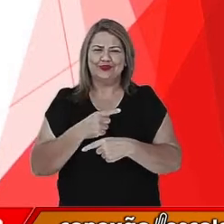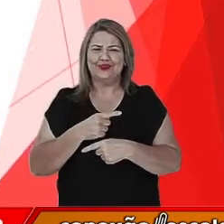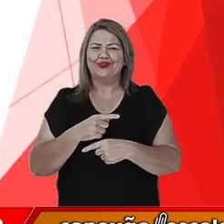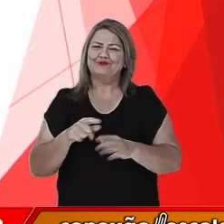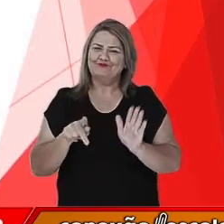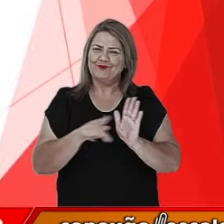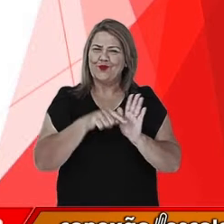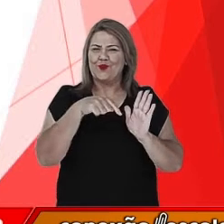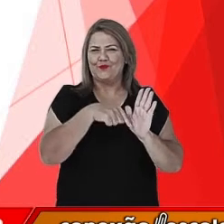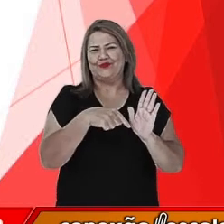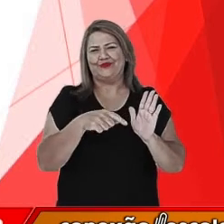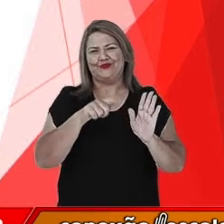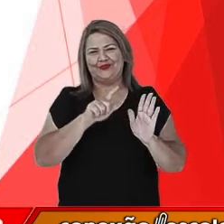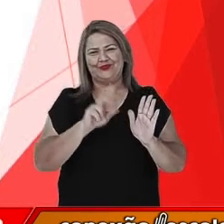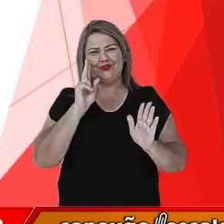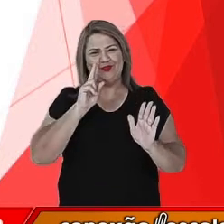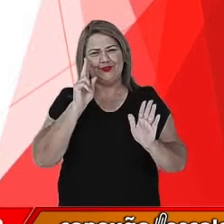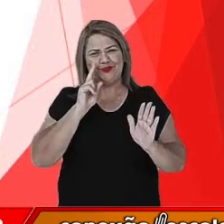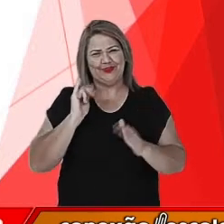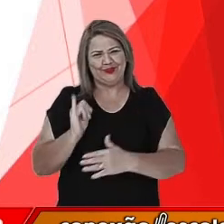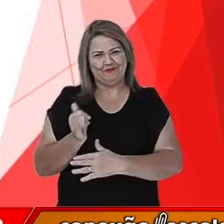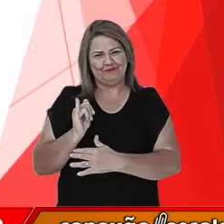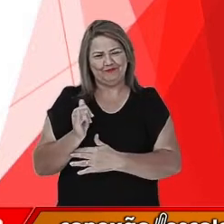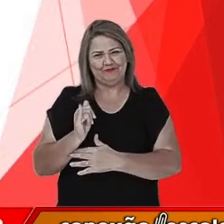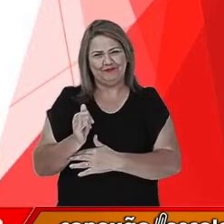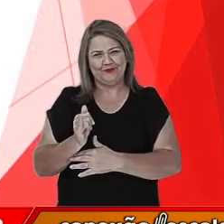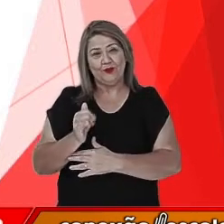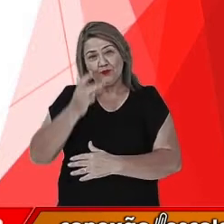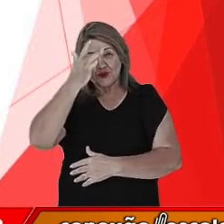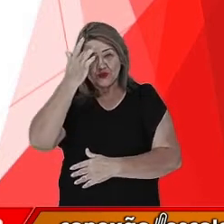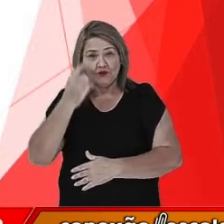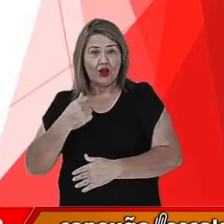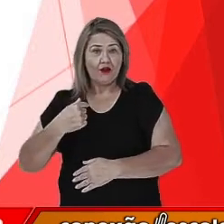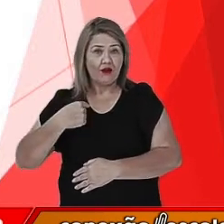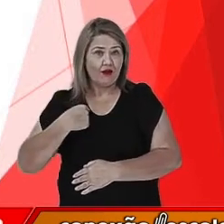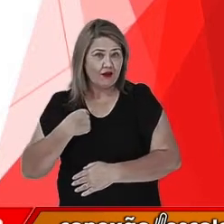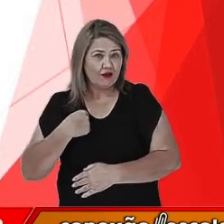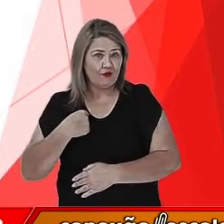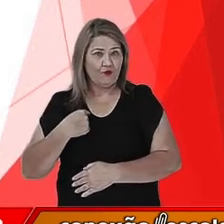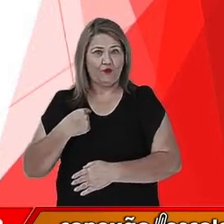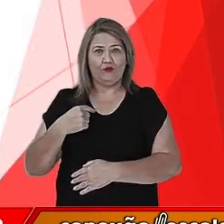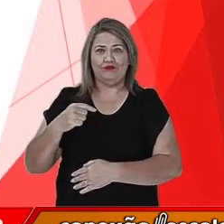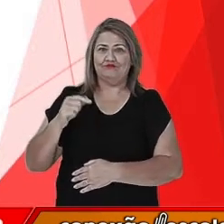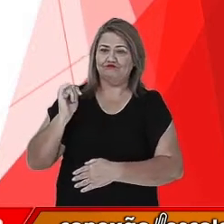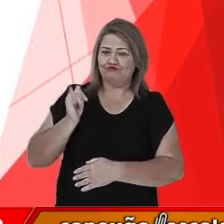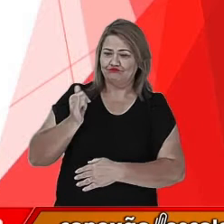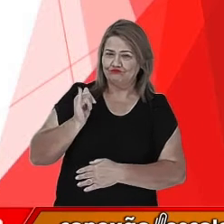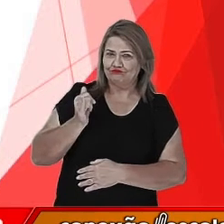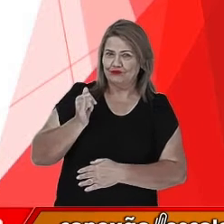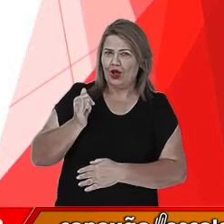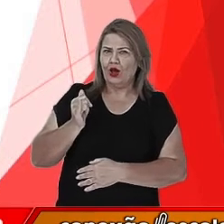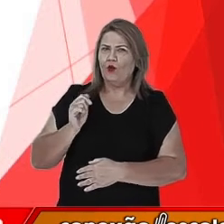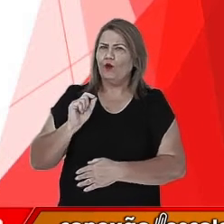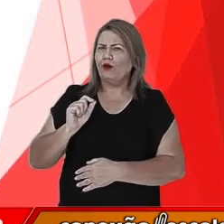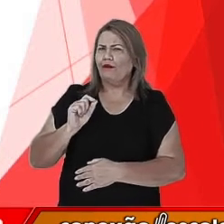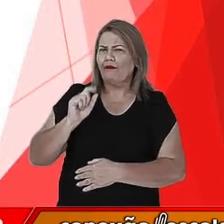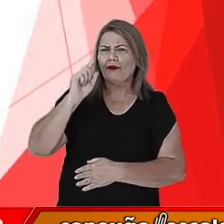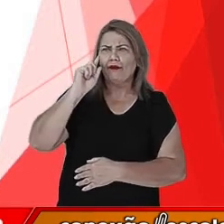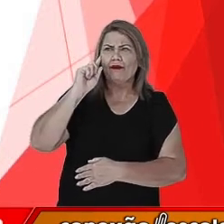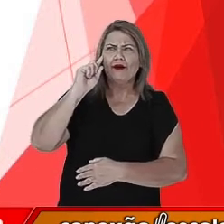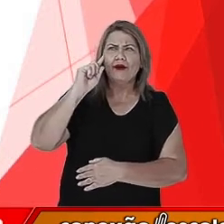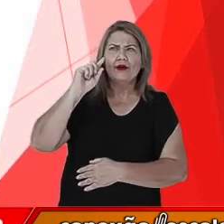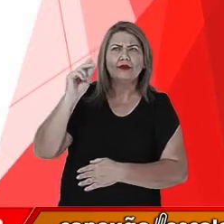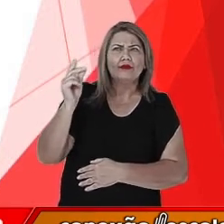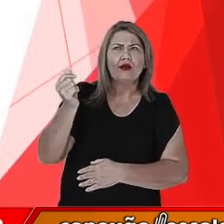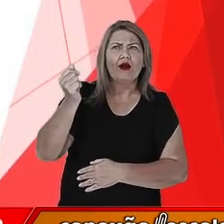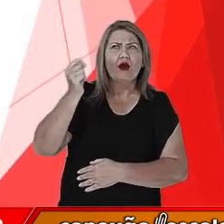história traz. Então, quando o narrador fala em primeira pessoa, pode suscitar aí uma ideia a respeito de quem é